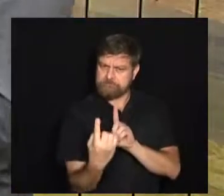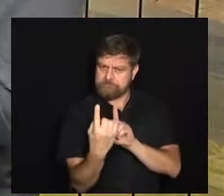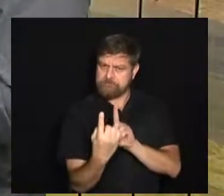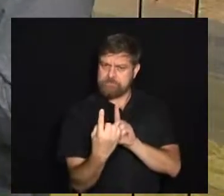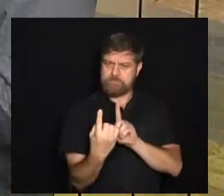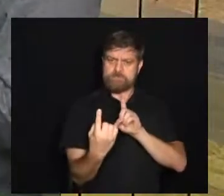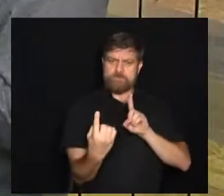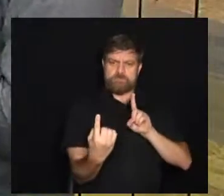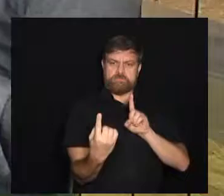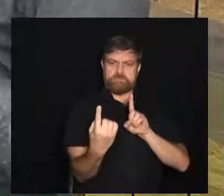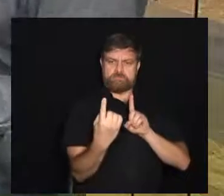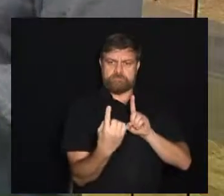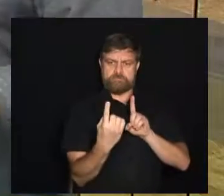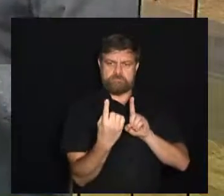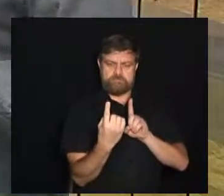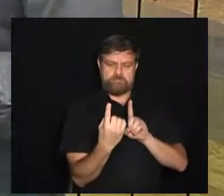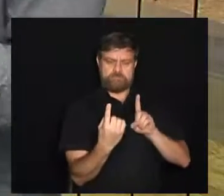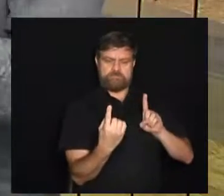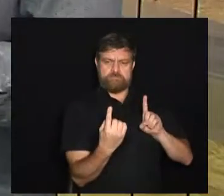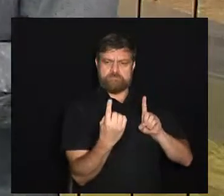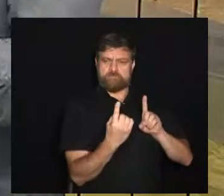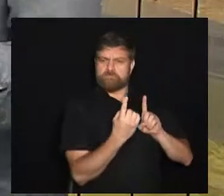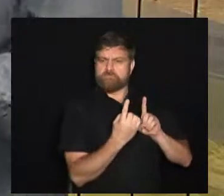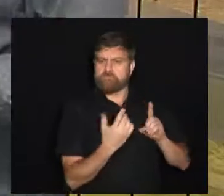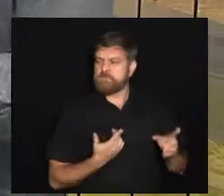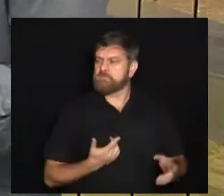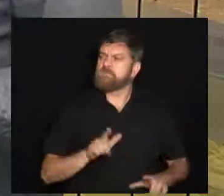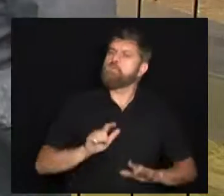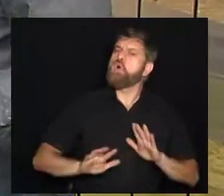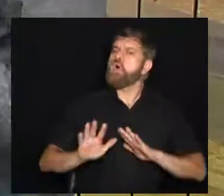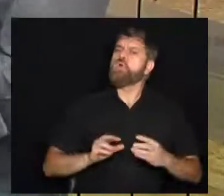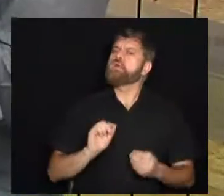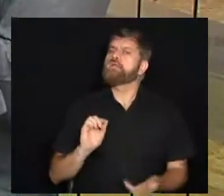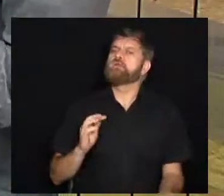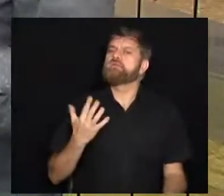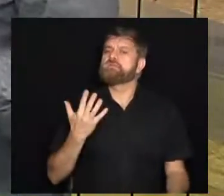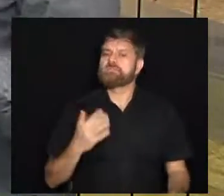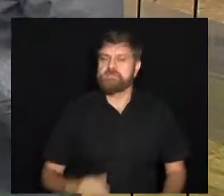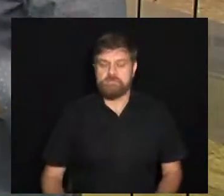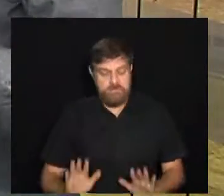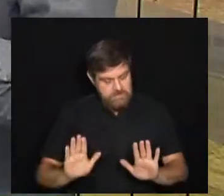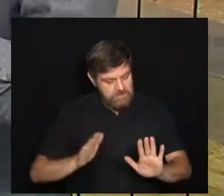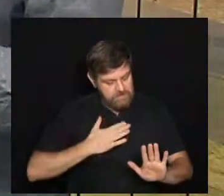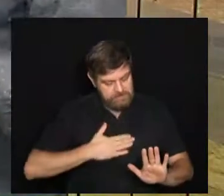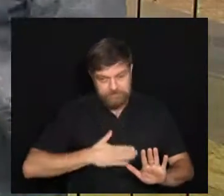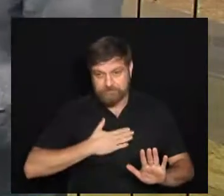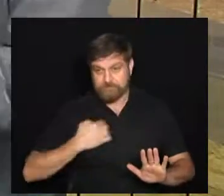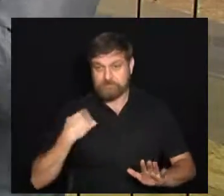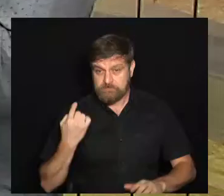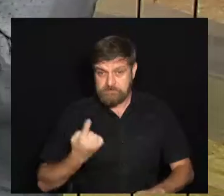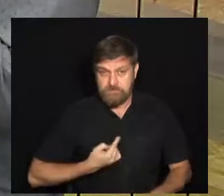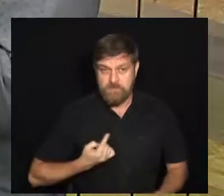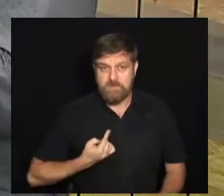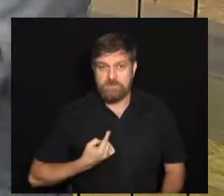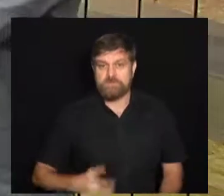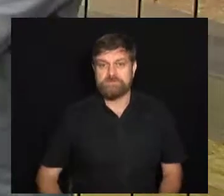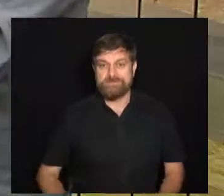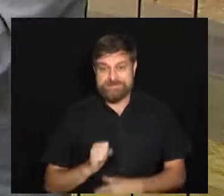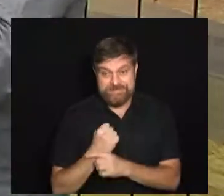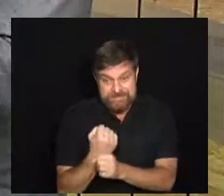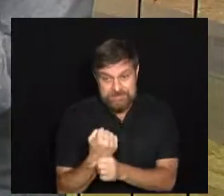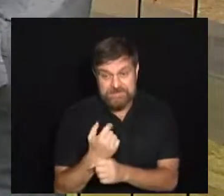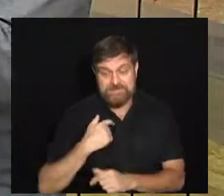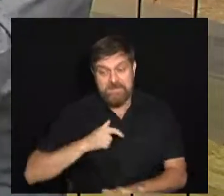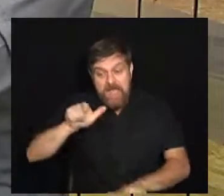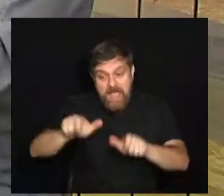preferir eu dava um passo para trás pessoas o que que tá acontecendo você tá me estranhando tem algum problema não é nada disso é que nós estamos tentando garantir